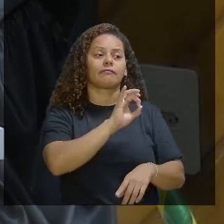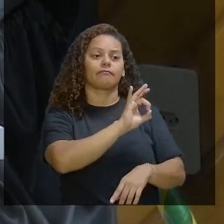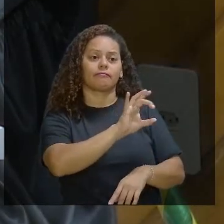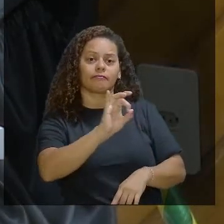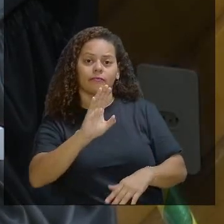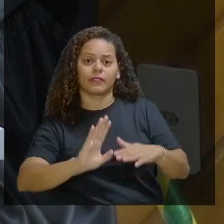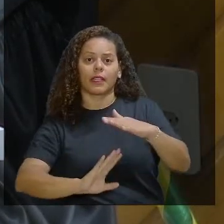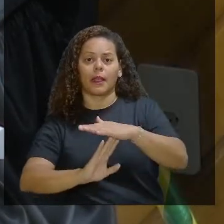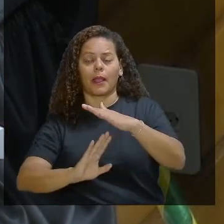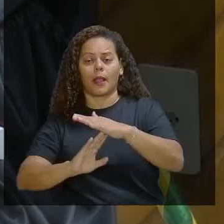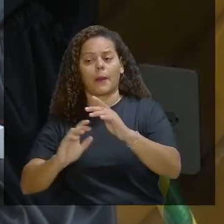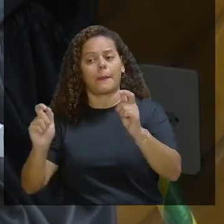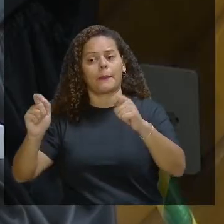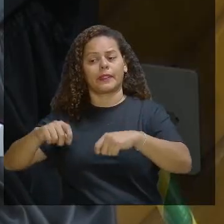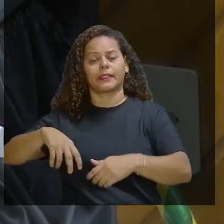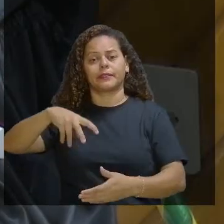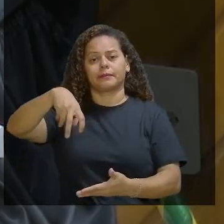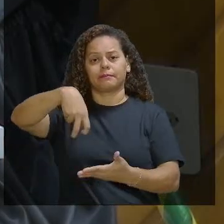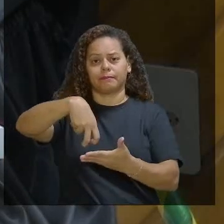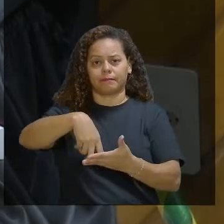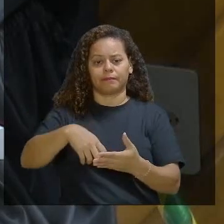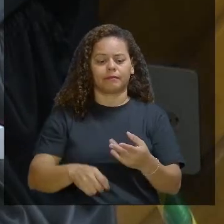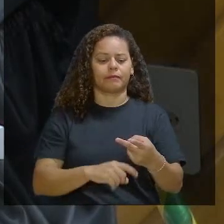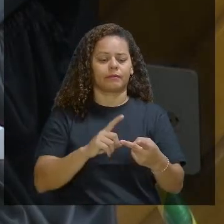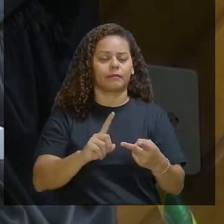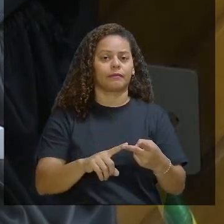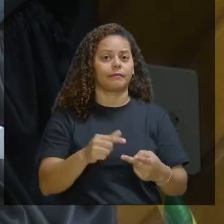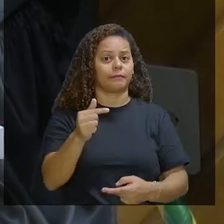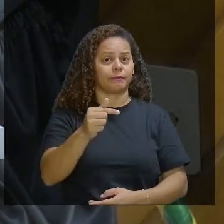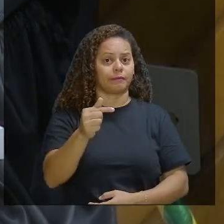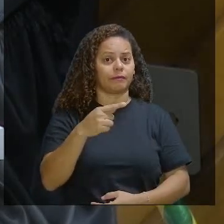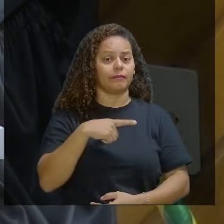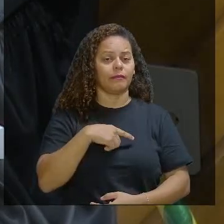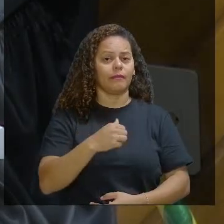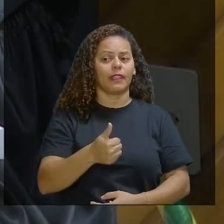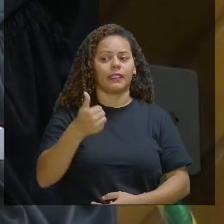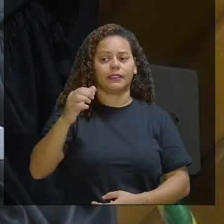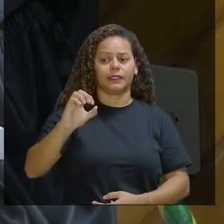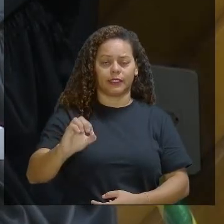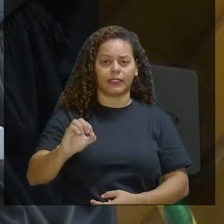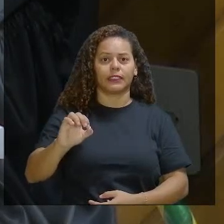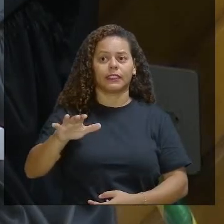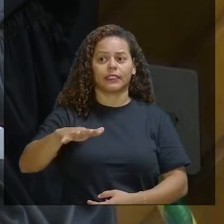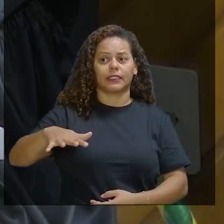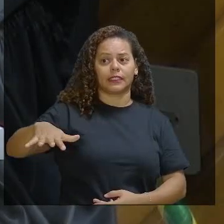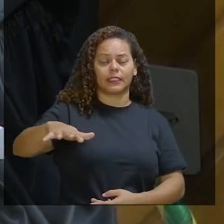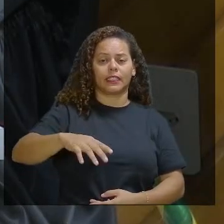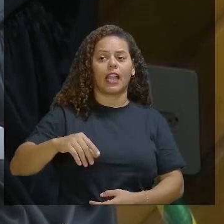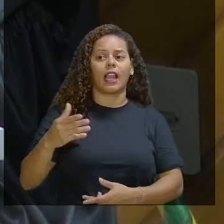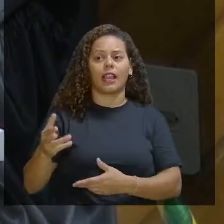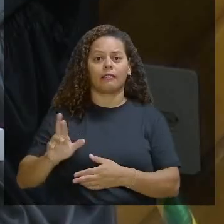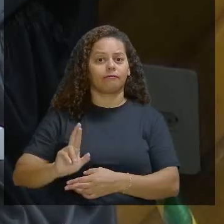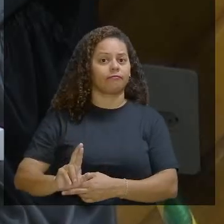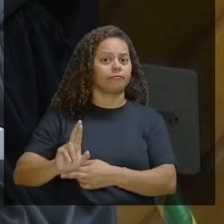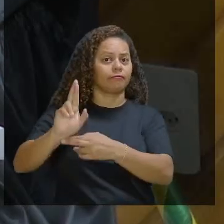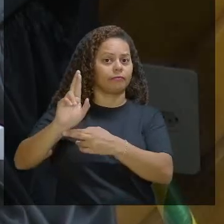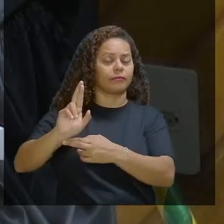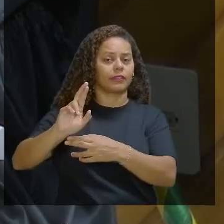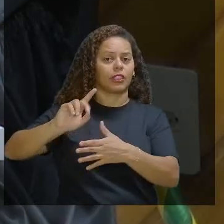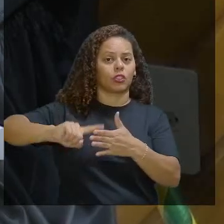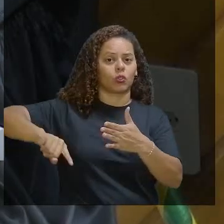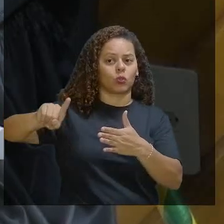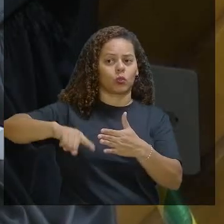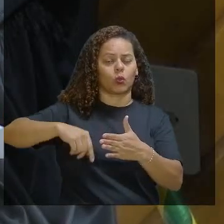ações penais. 7, a 10ª zona eleitoral cuidará dos feitos de natureza civil eleitoral, excluídos os